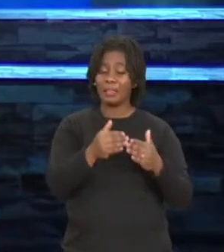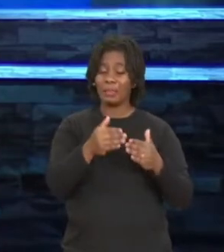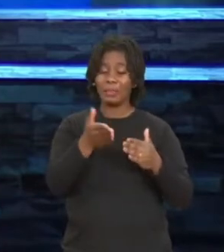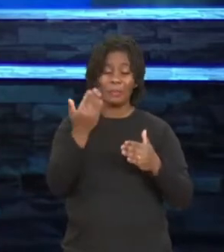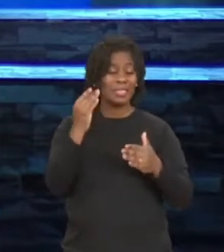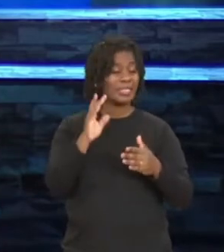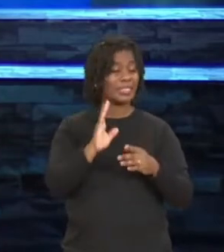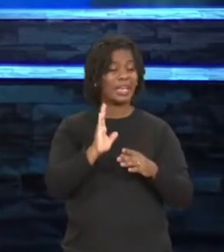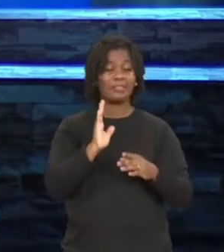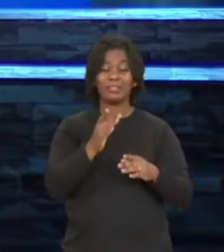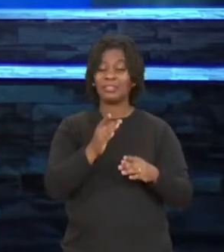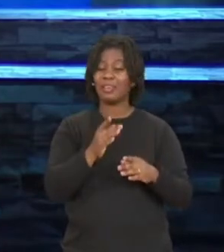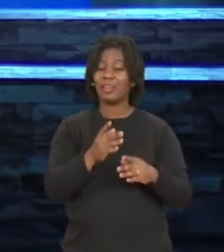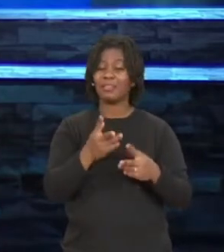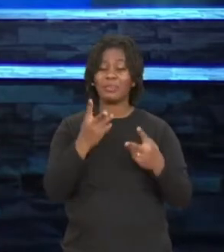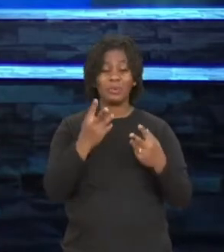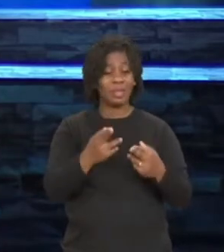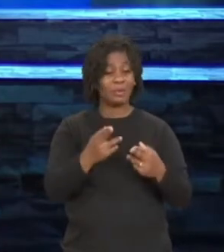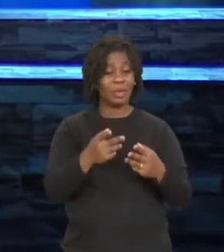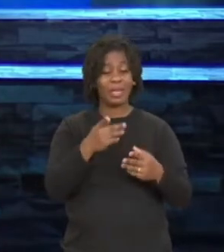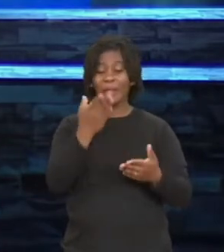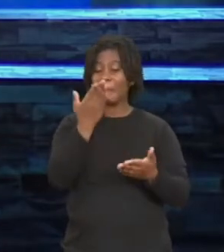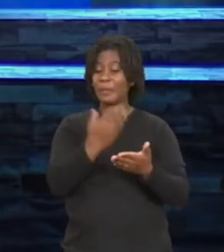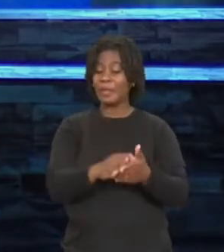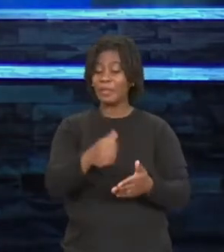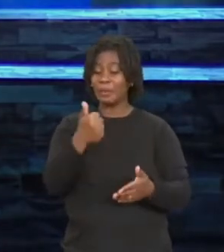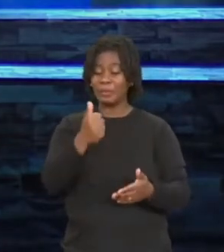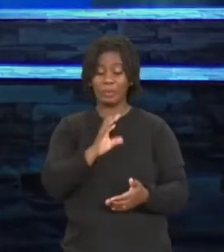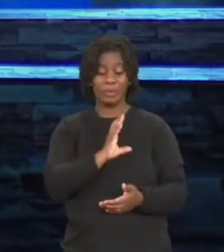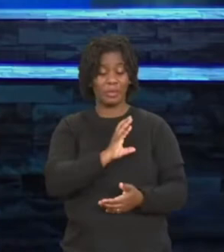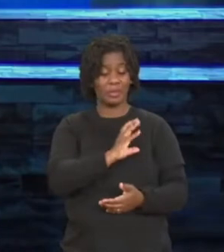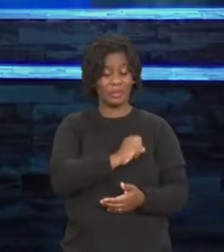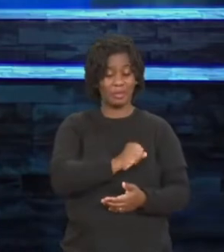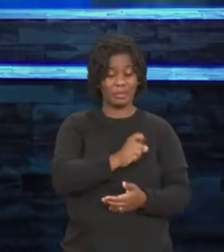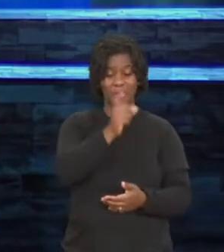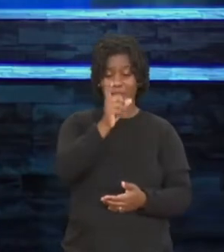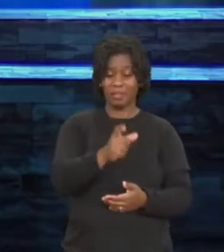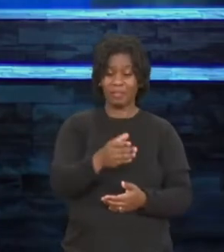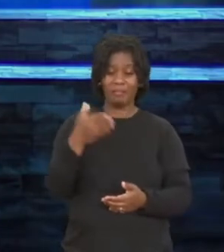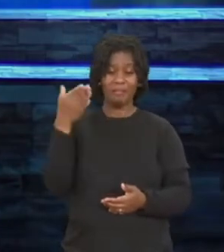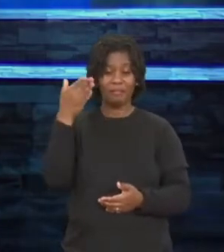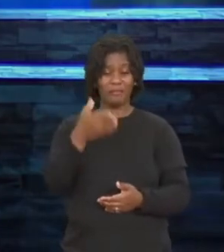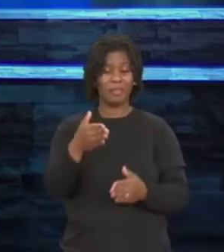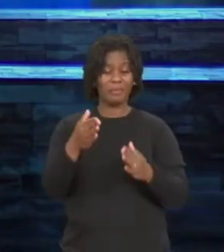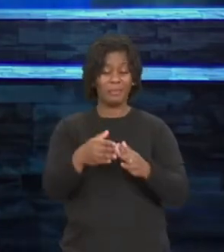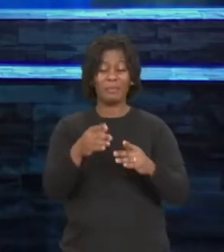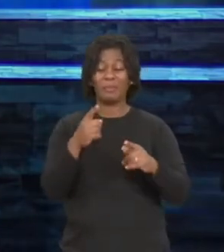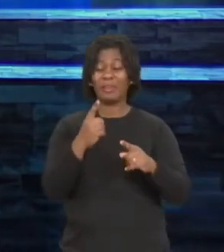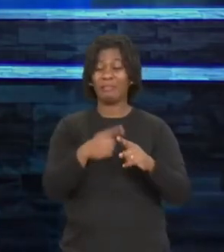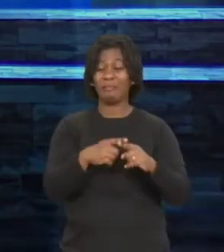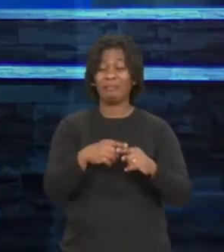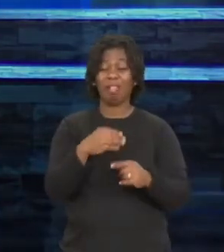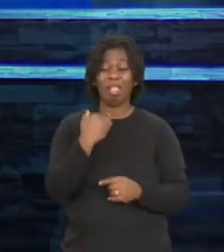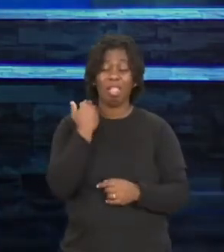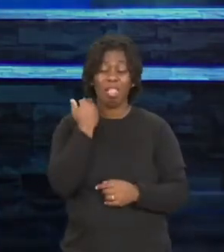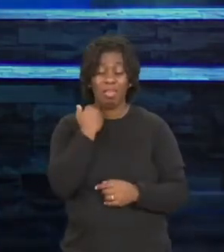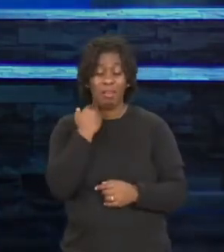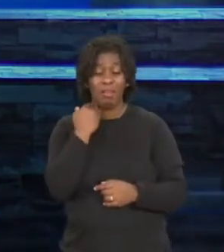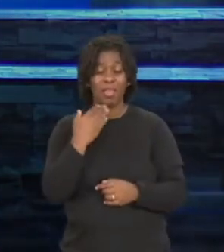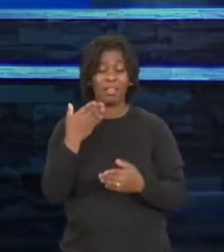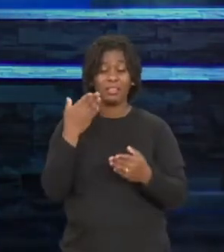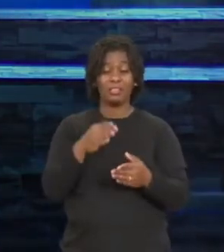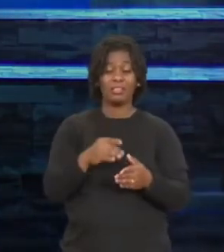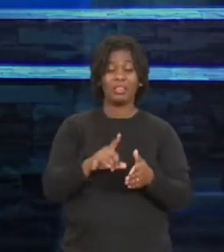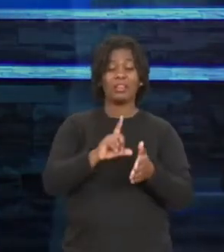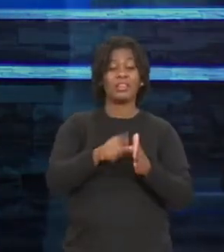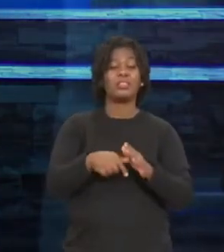Ela perdeu o primeiro amor. Ela tem vindo para a igreja arrastada. Ela chega atrasada